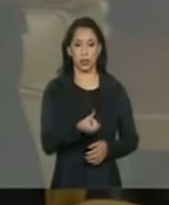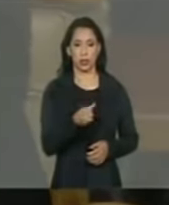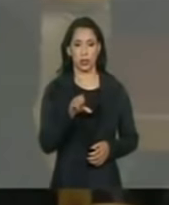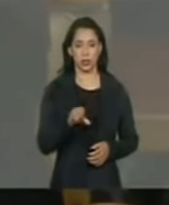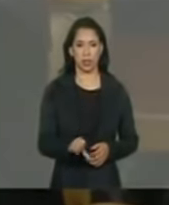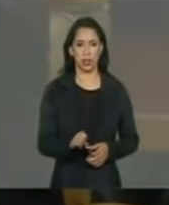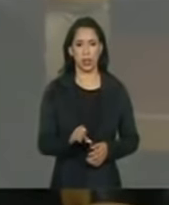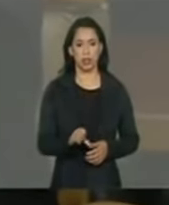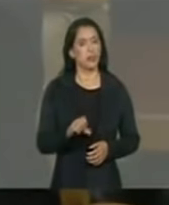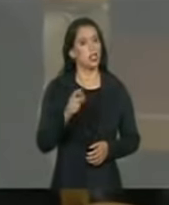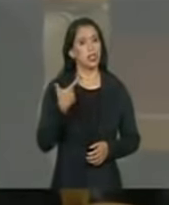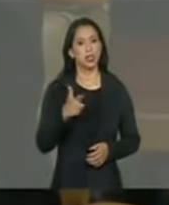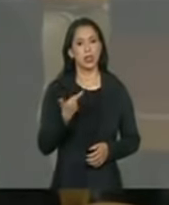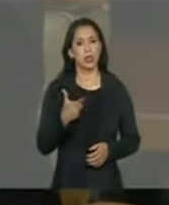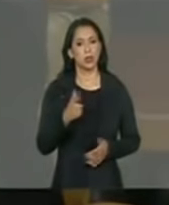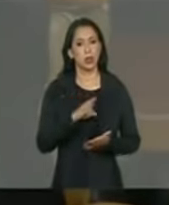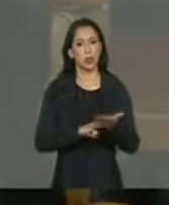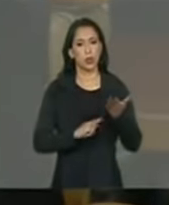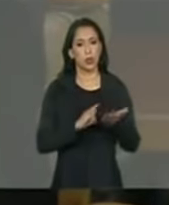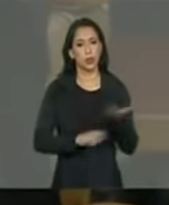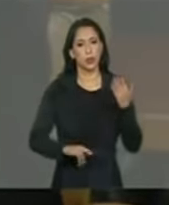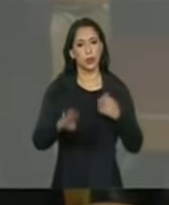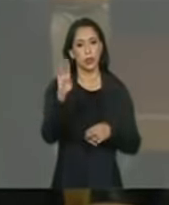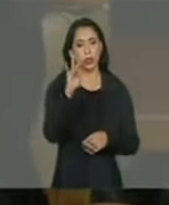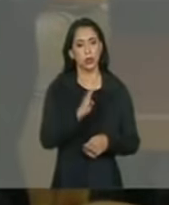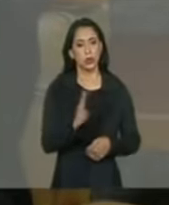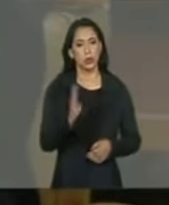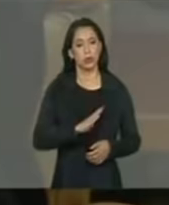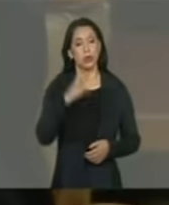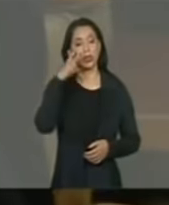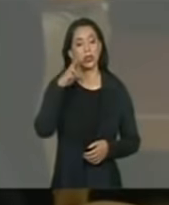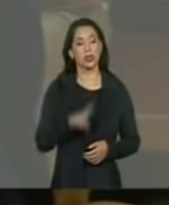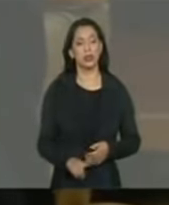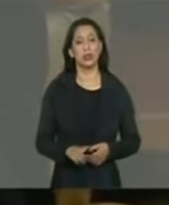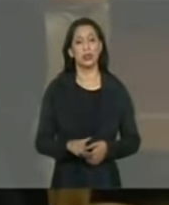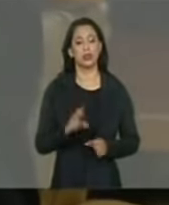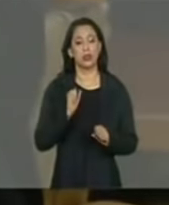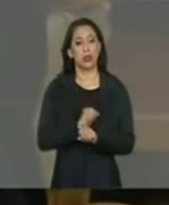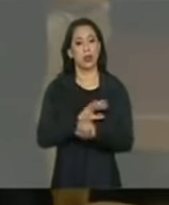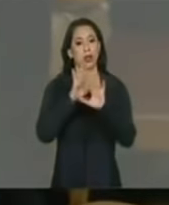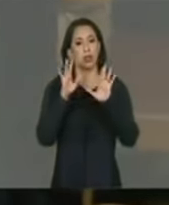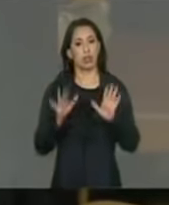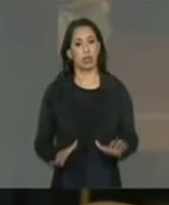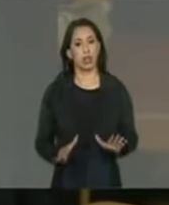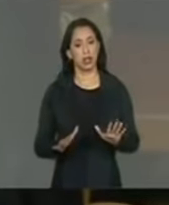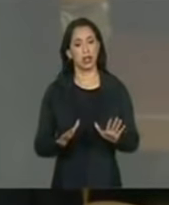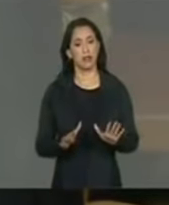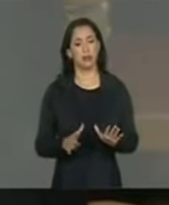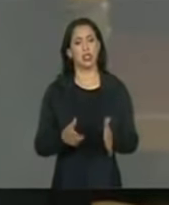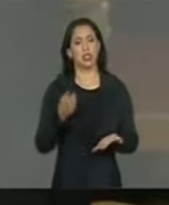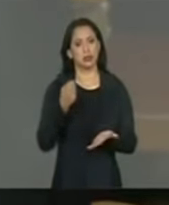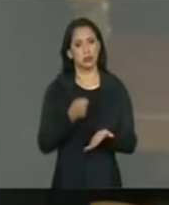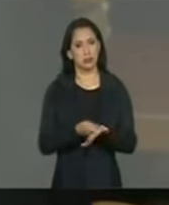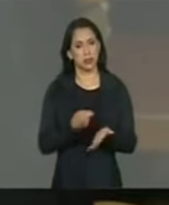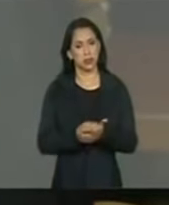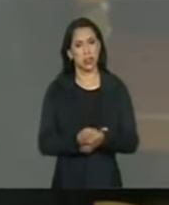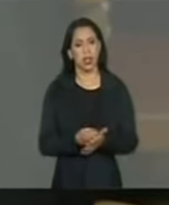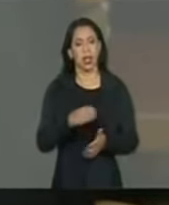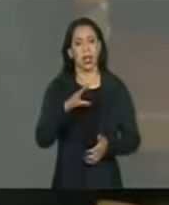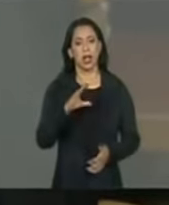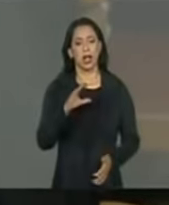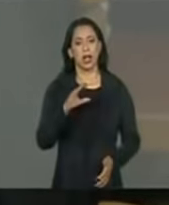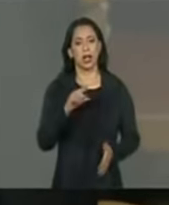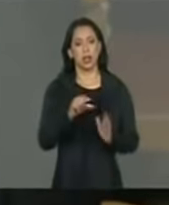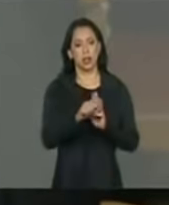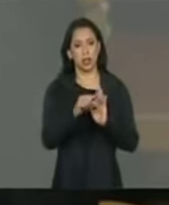nenhum documento funcional brasileiro previu de modo explícito de maneira expressa a cláusula é